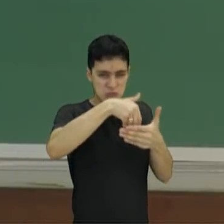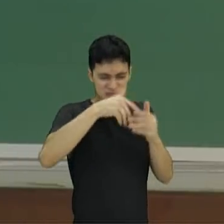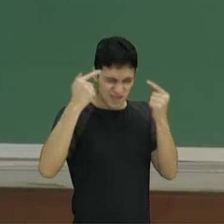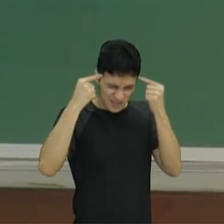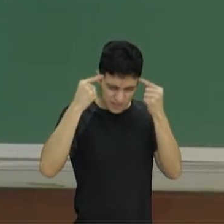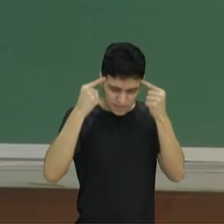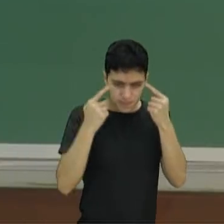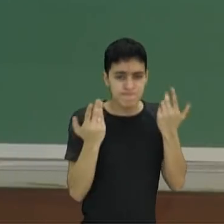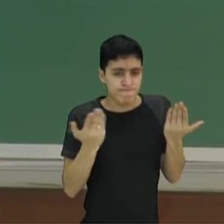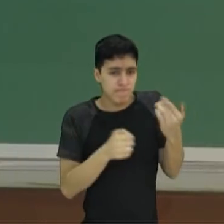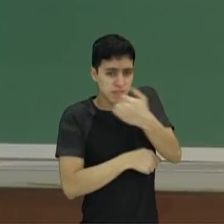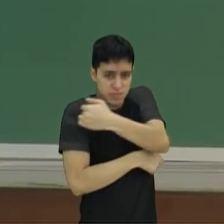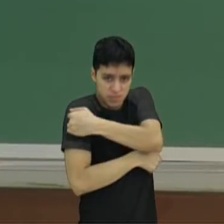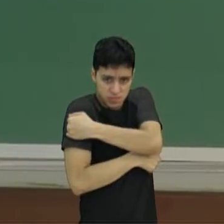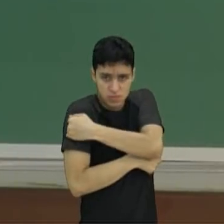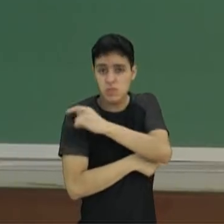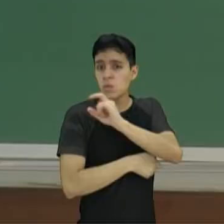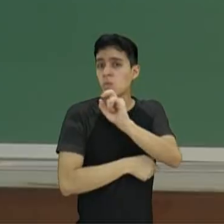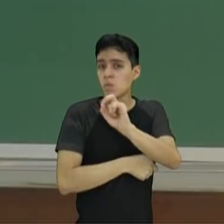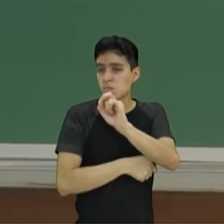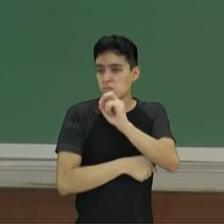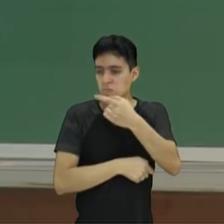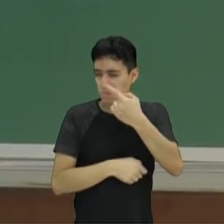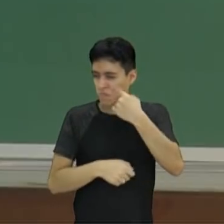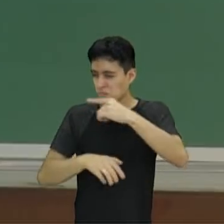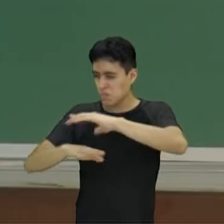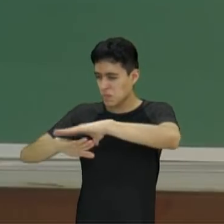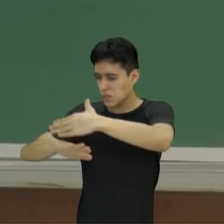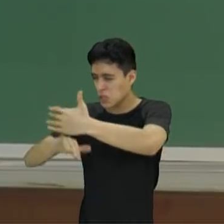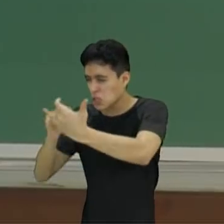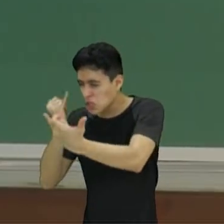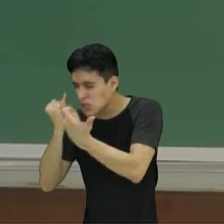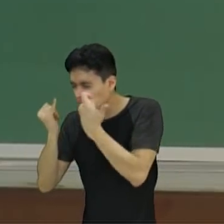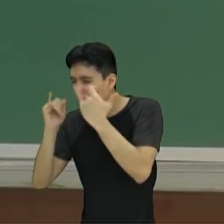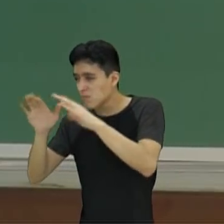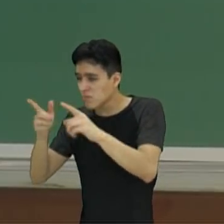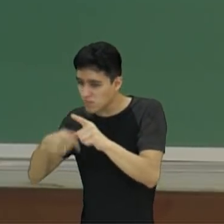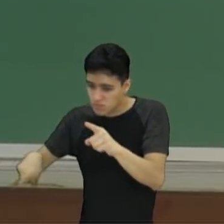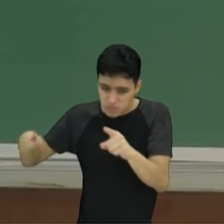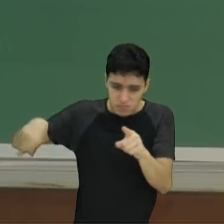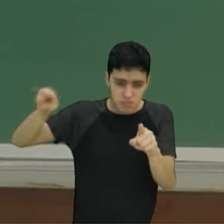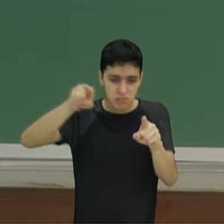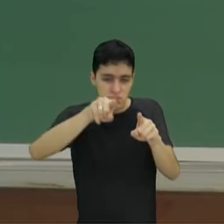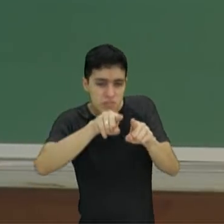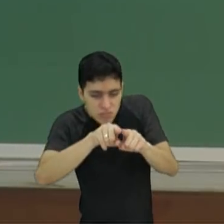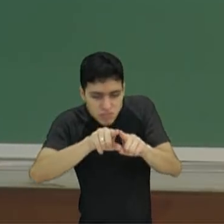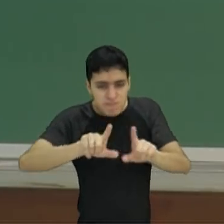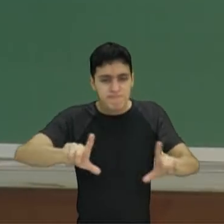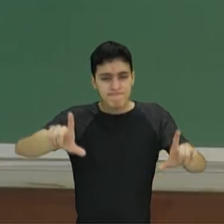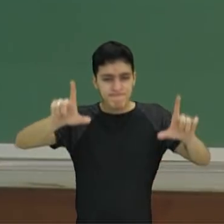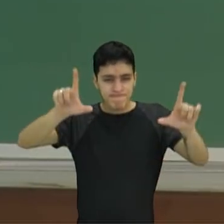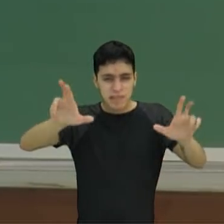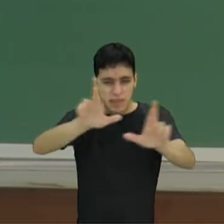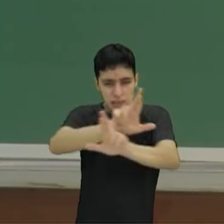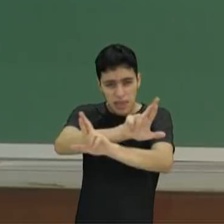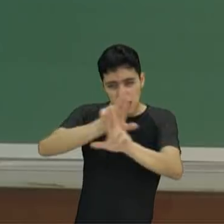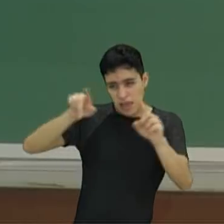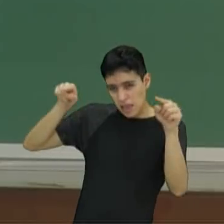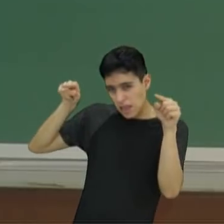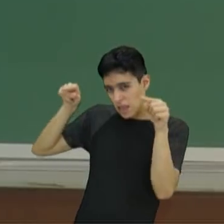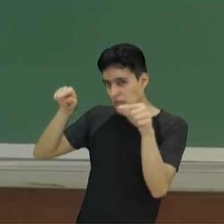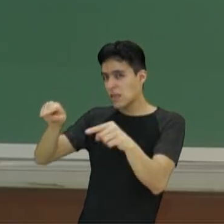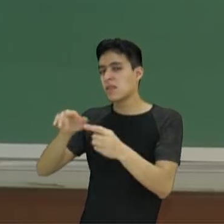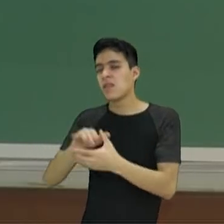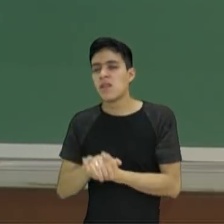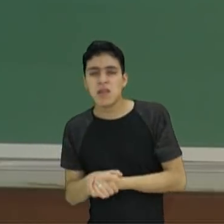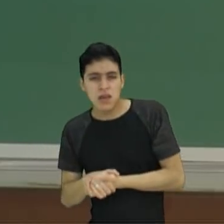estudante utiliza? Ele vai até a fonte original, ao site em que está sendo relacionado com a notícia, a